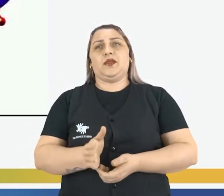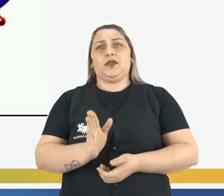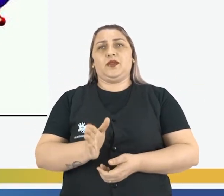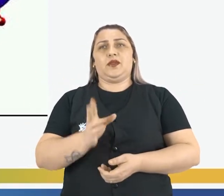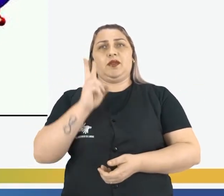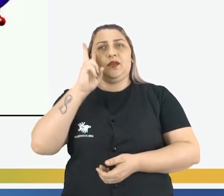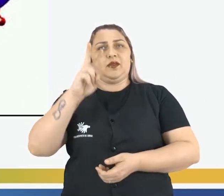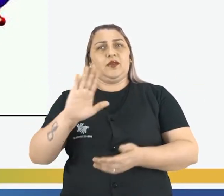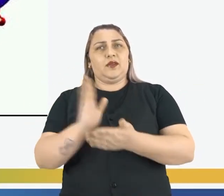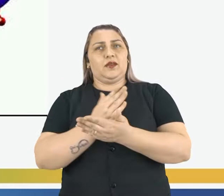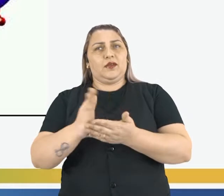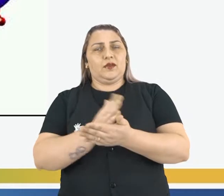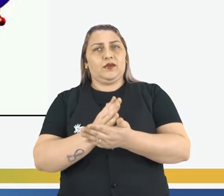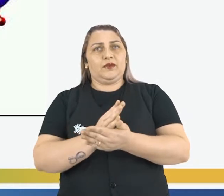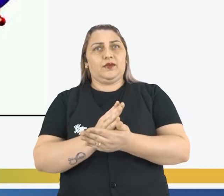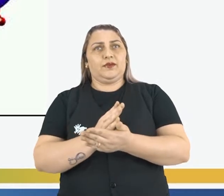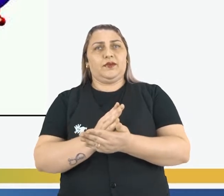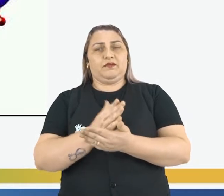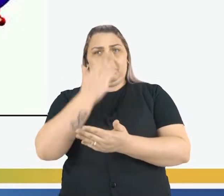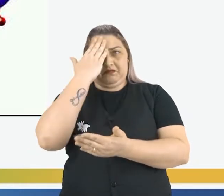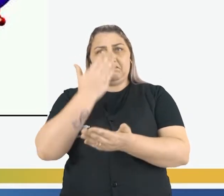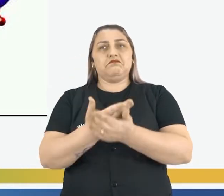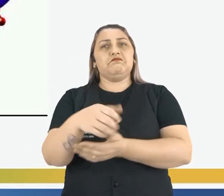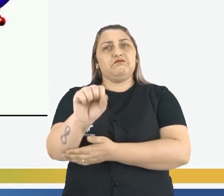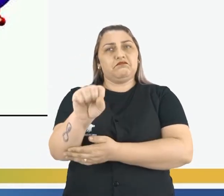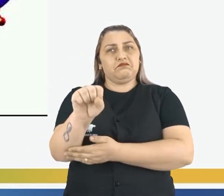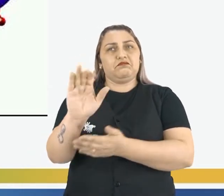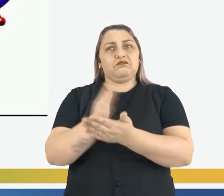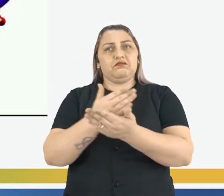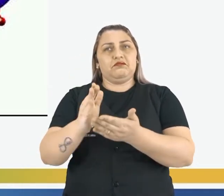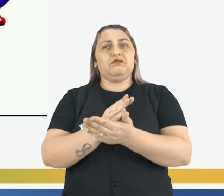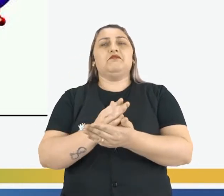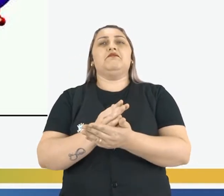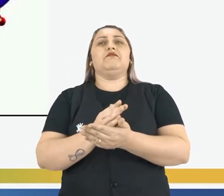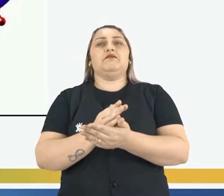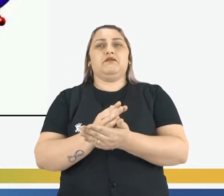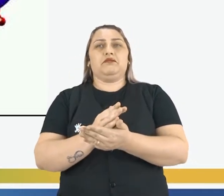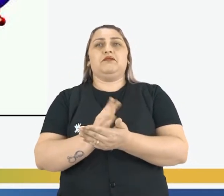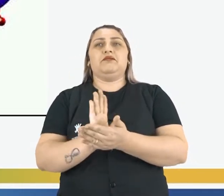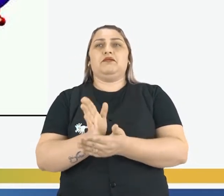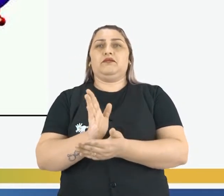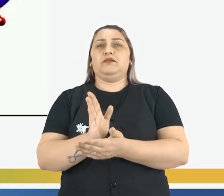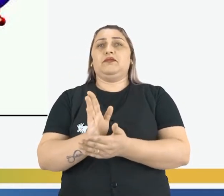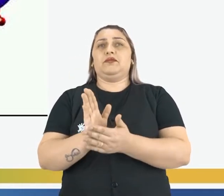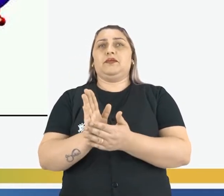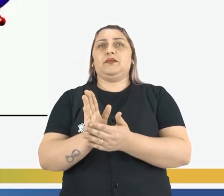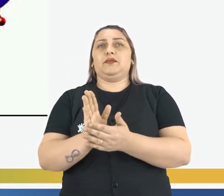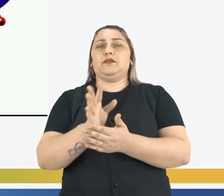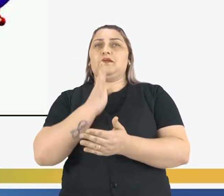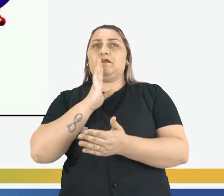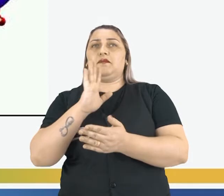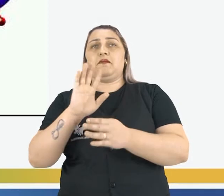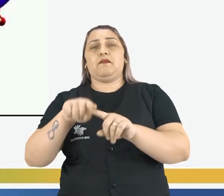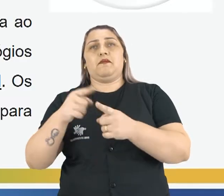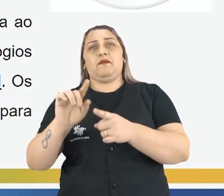algum desses? Acredito que sim, né? Tem alguns que são bem familiares, mas tem outros que talvez